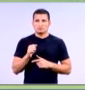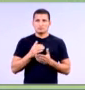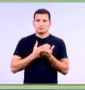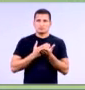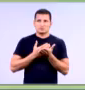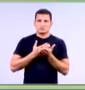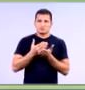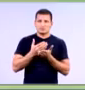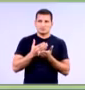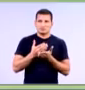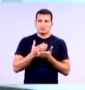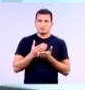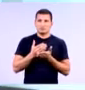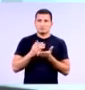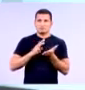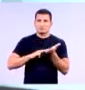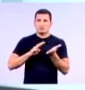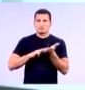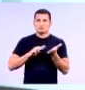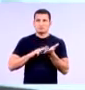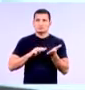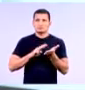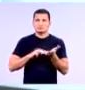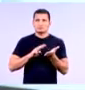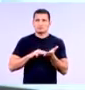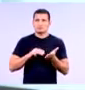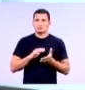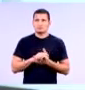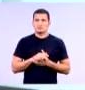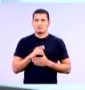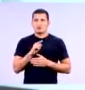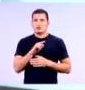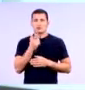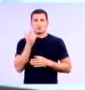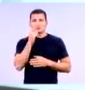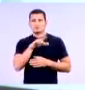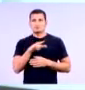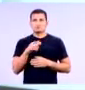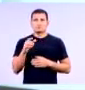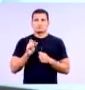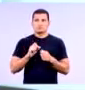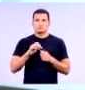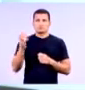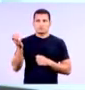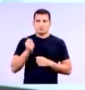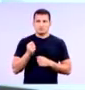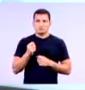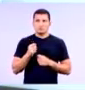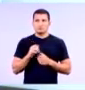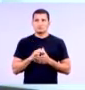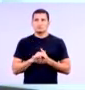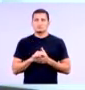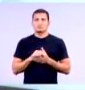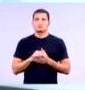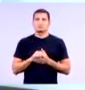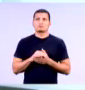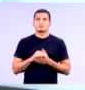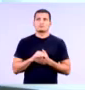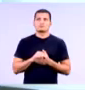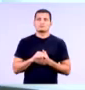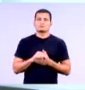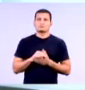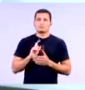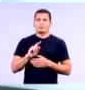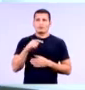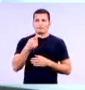método com um flag, né, um estado dizendo, olha, ainda não consegui efetuar o saque. Eu coloco saque efetuado, recebe false.